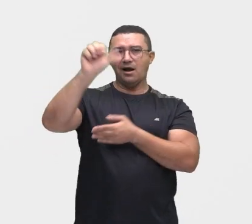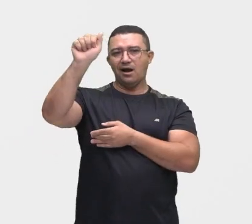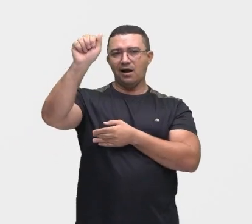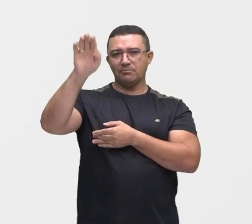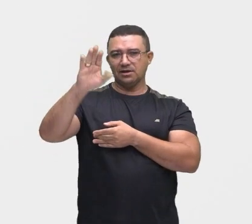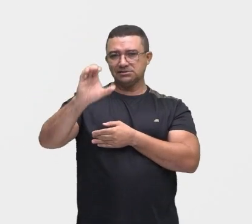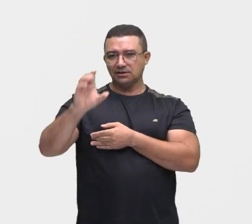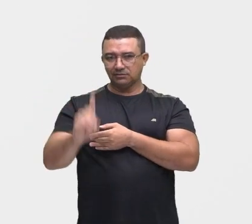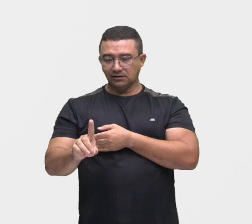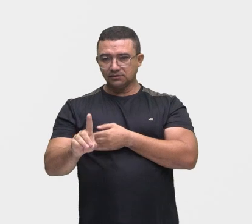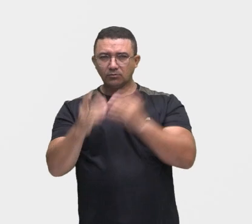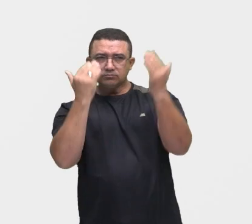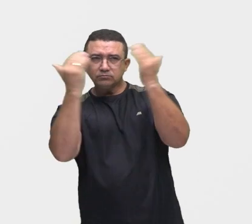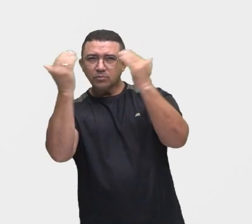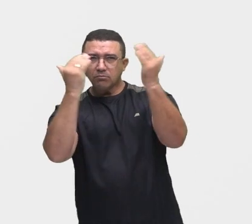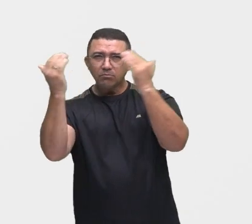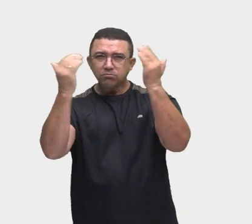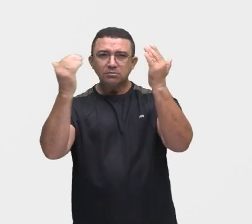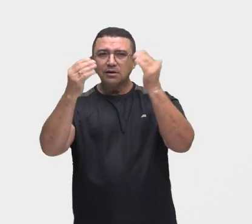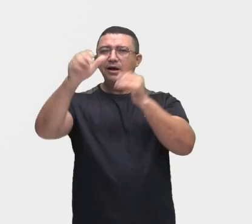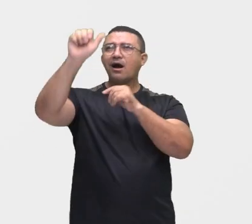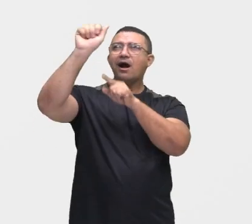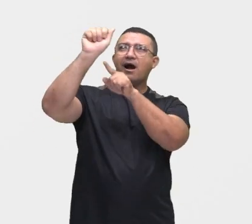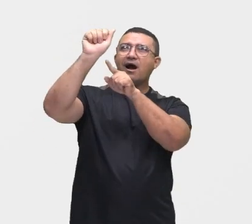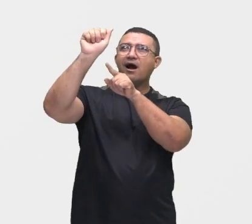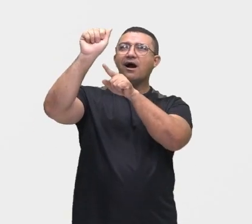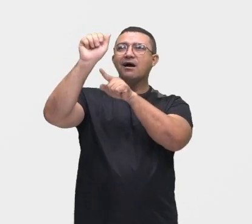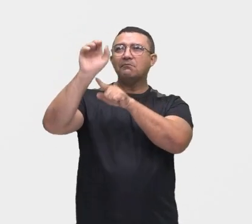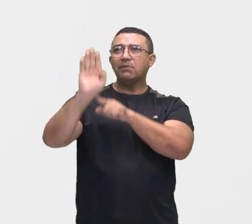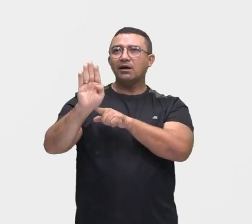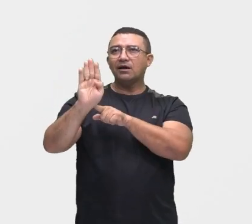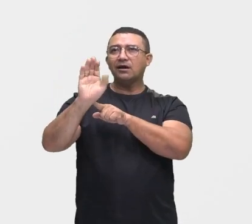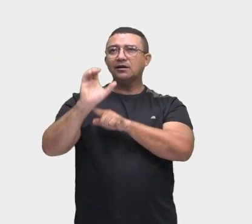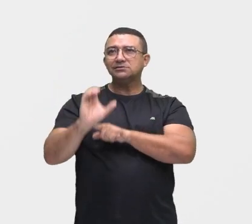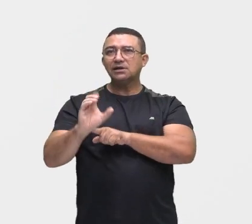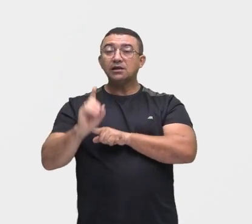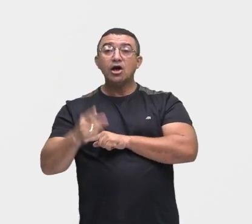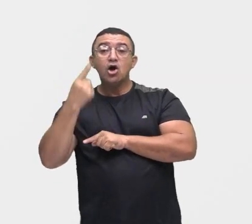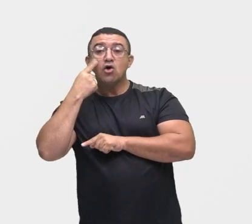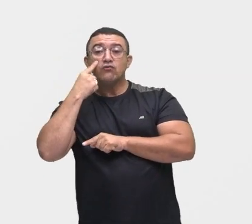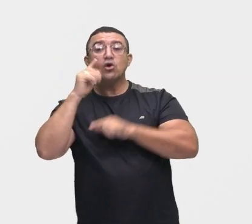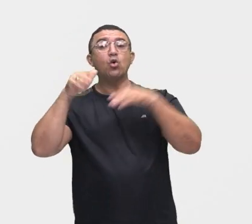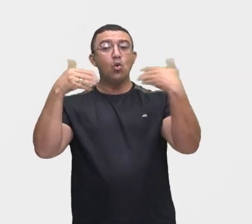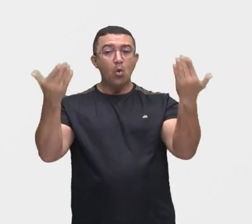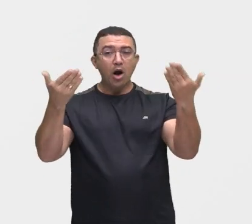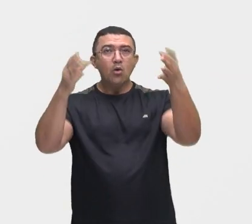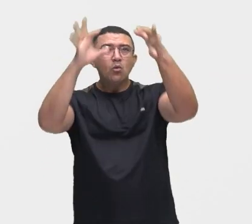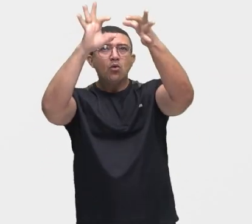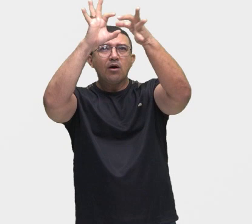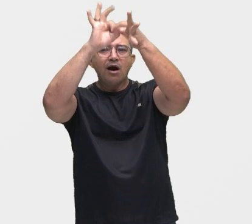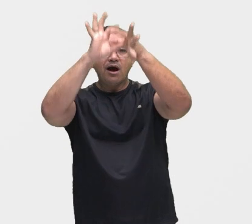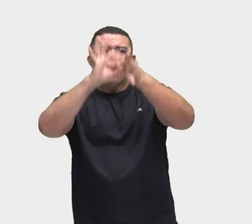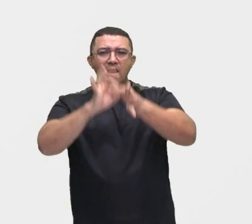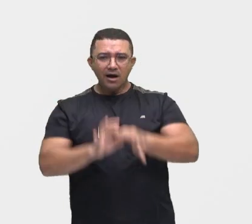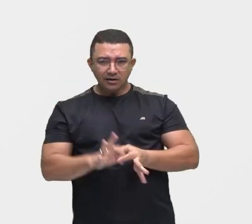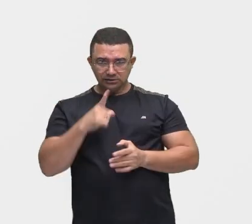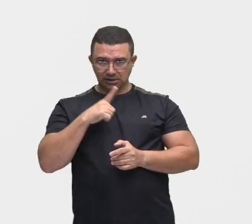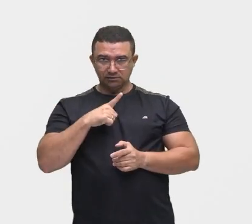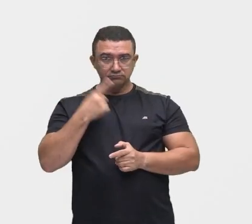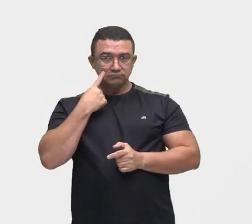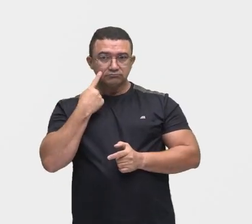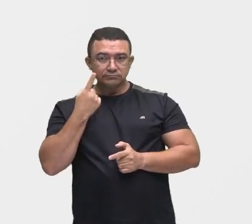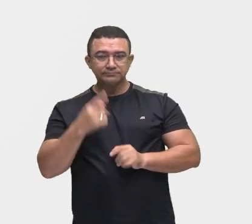vai analisando uma por uma para ver se o sentido se relaciona com aquela ideia principal. Veja se tem alguma coisa a